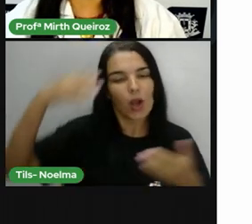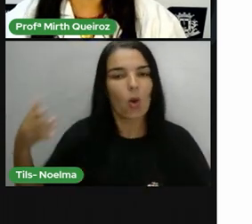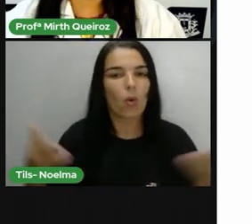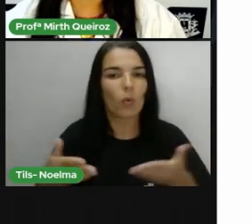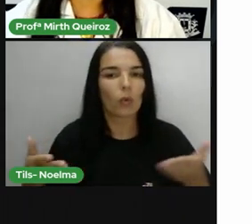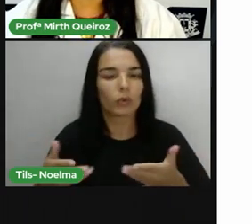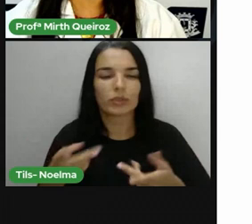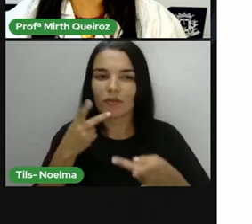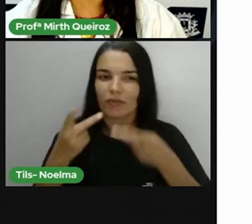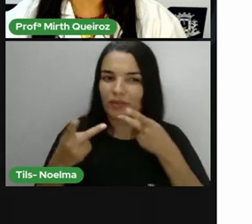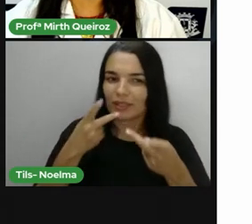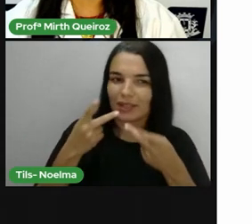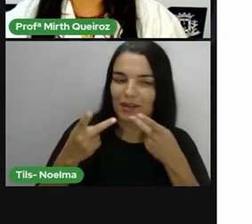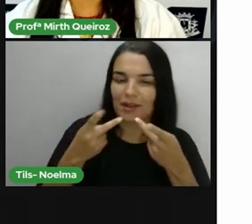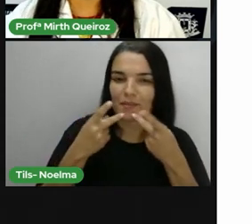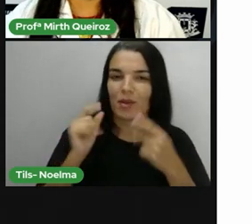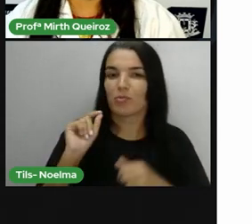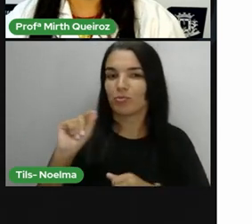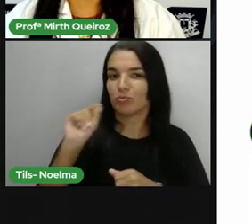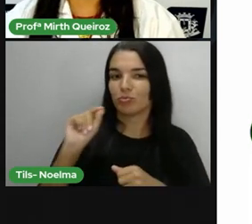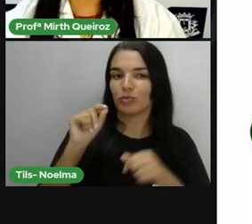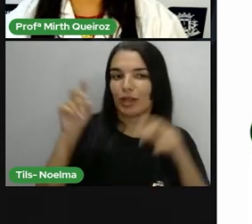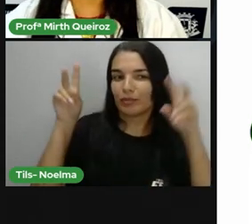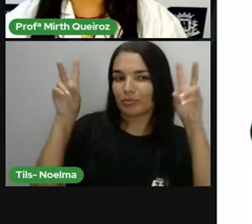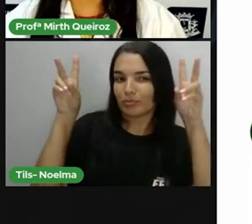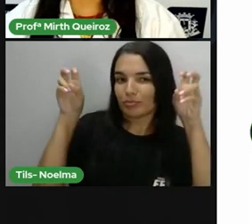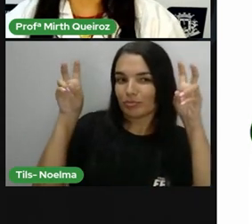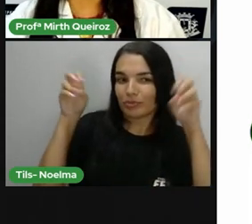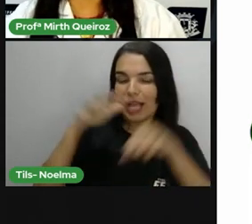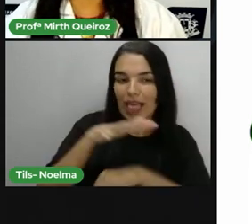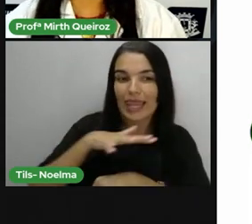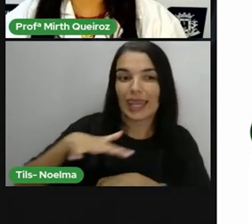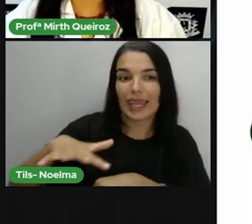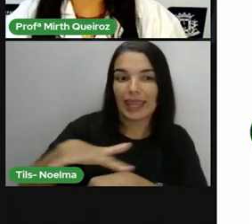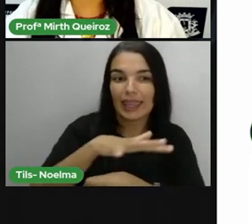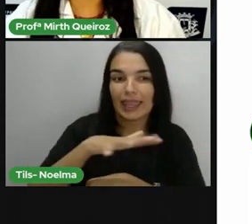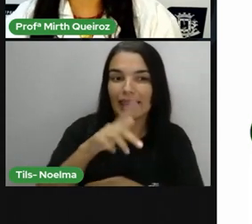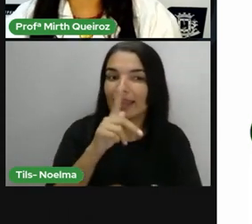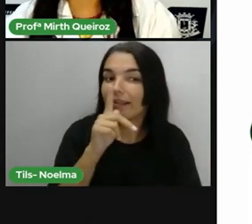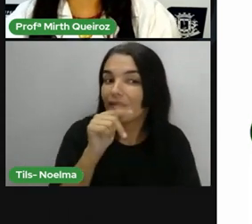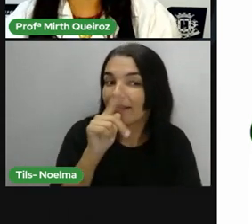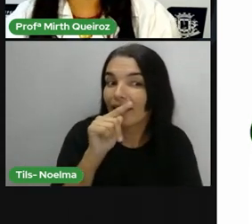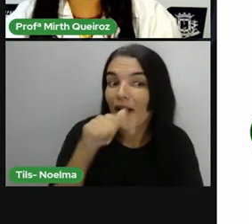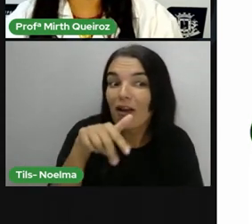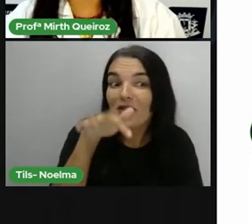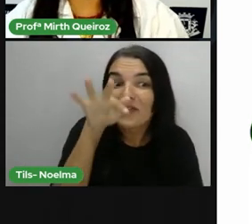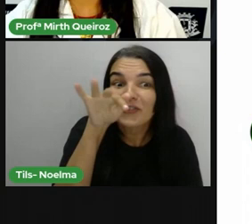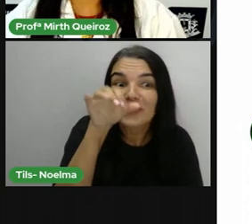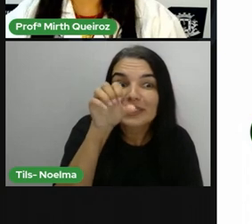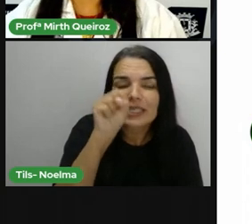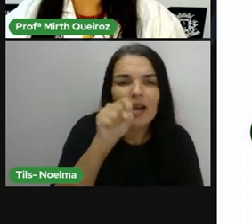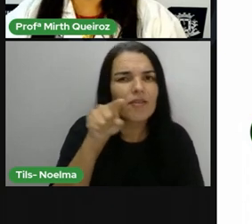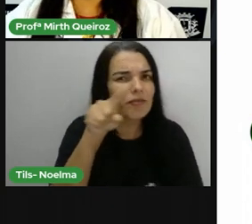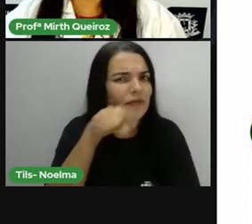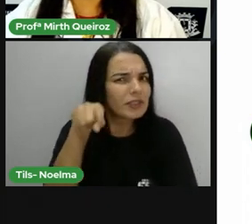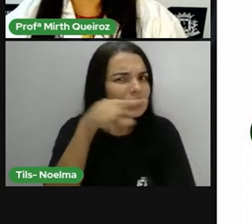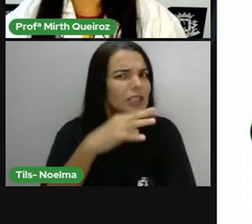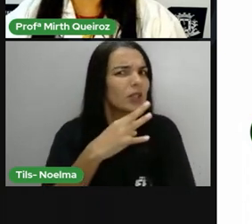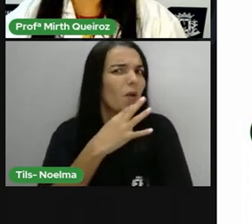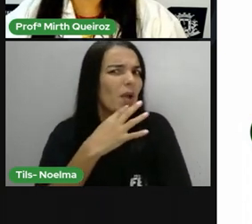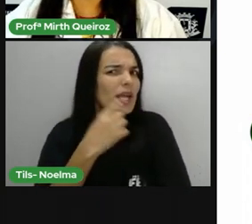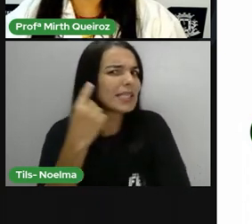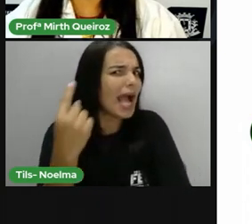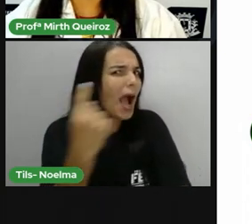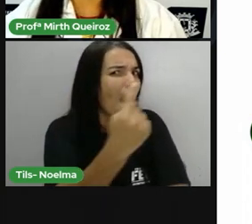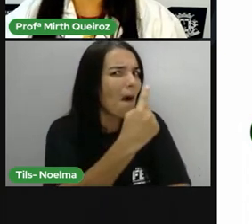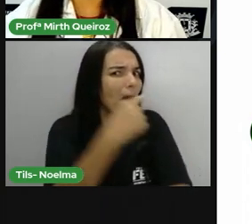nós falaremos aí sobre lagoas em Feira de Santana. Vocês conhecem